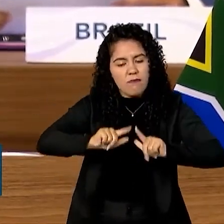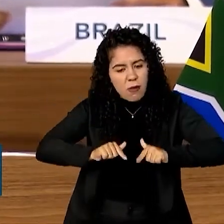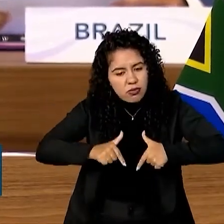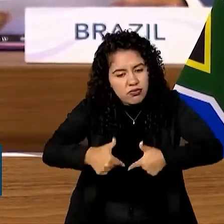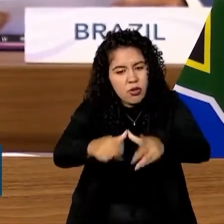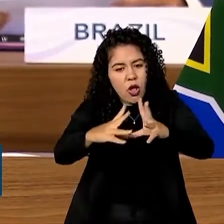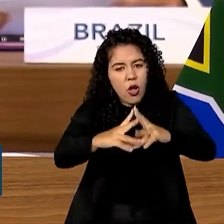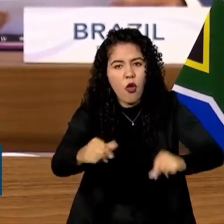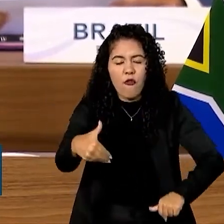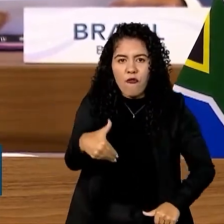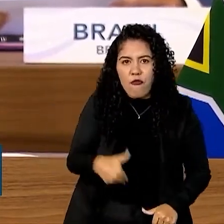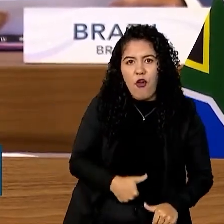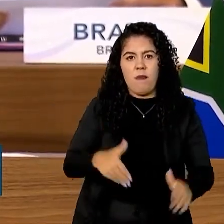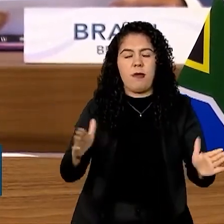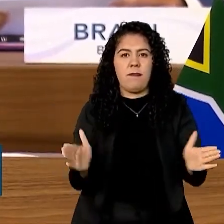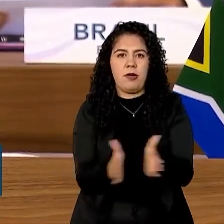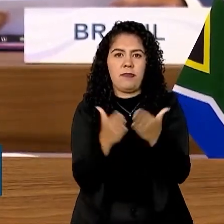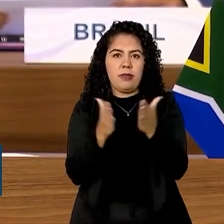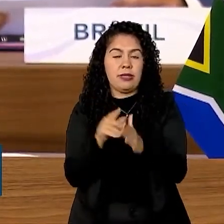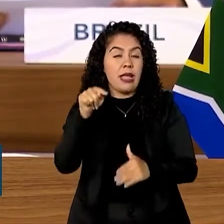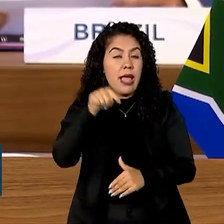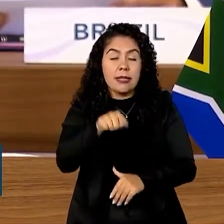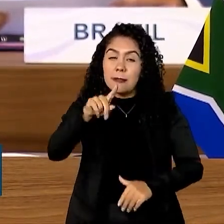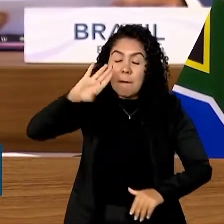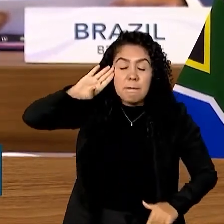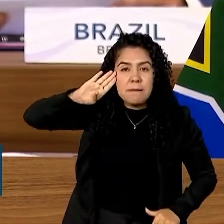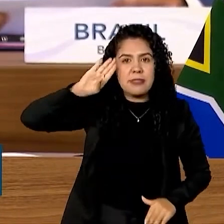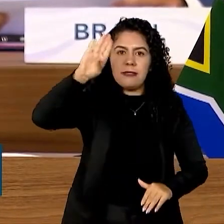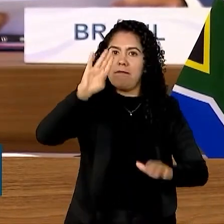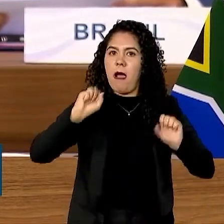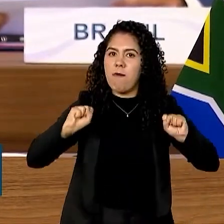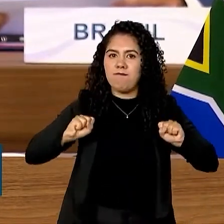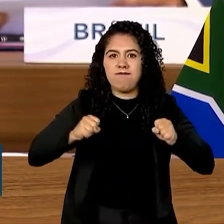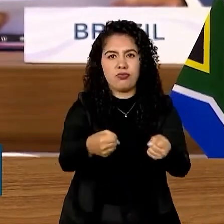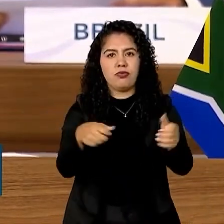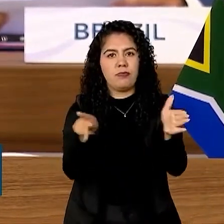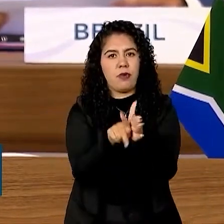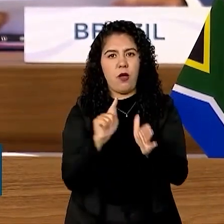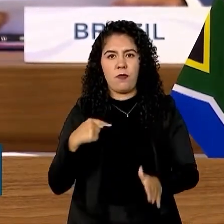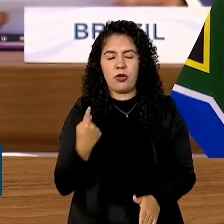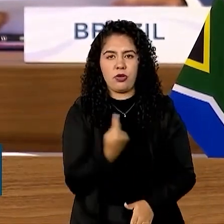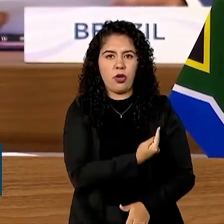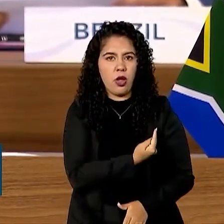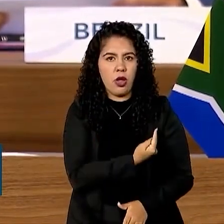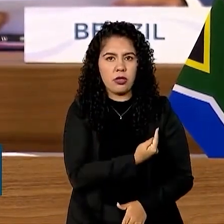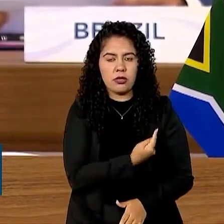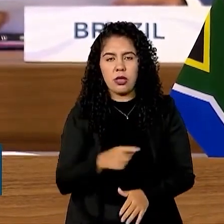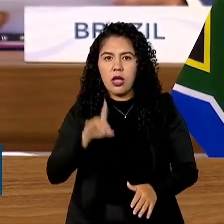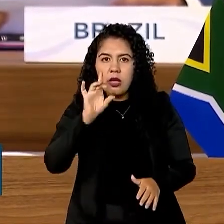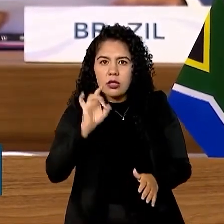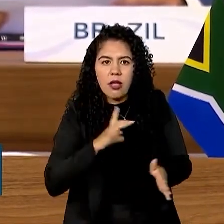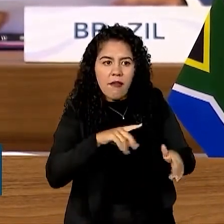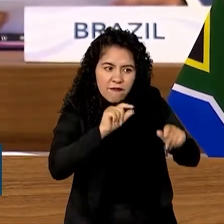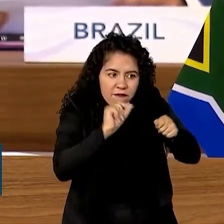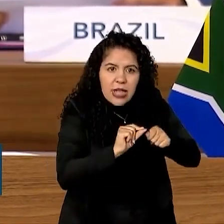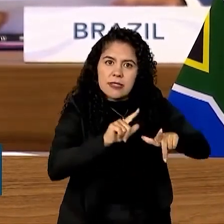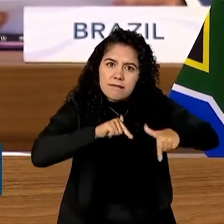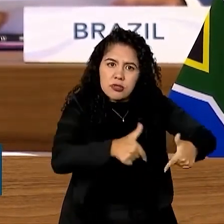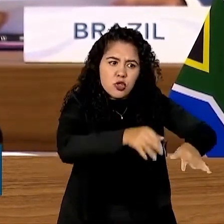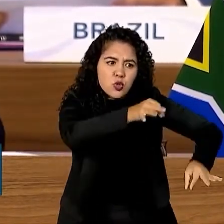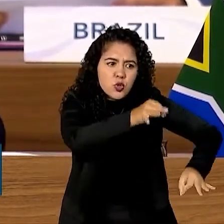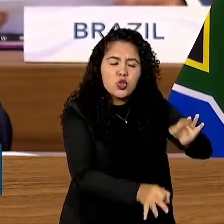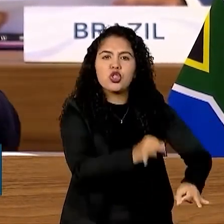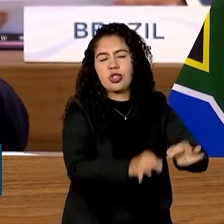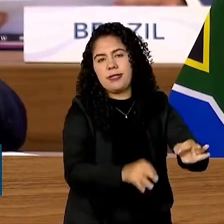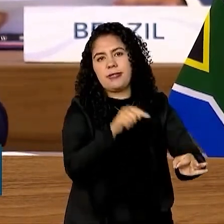Este será o nosso maior legado. Não se trata apenas de fazer justiça. Essa